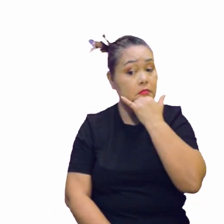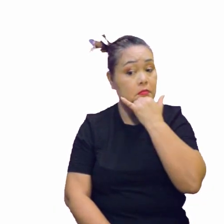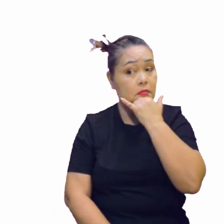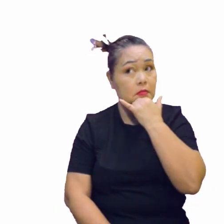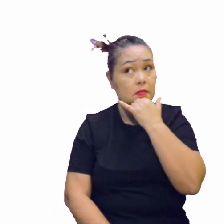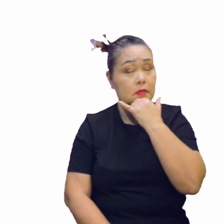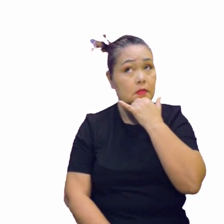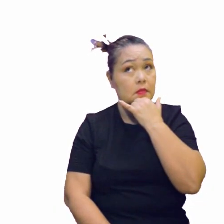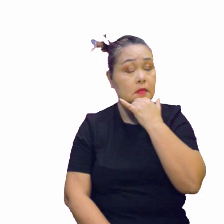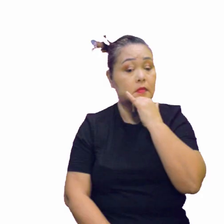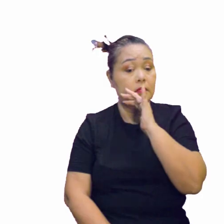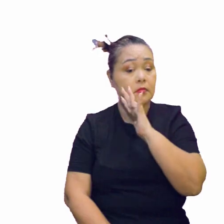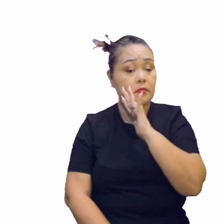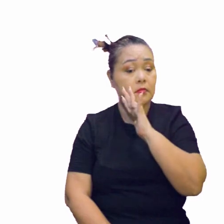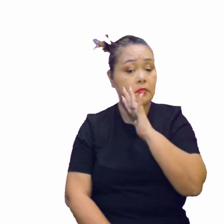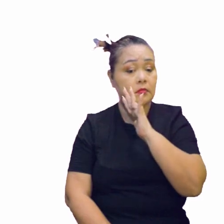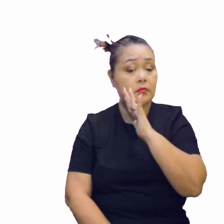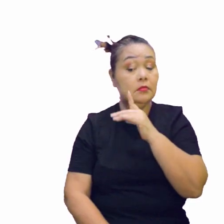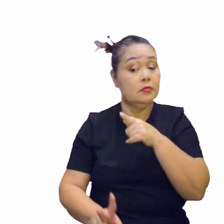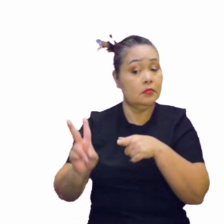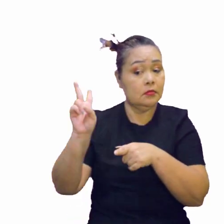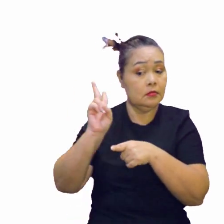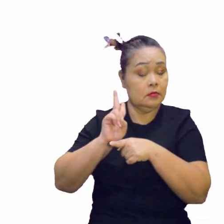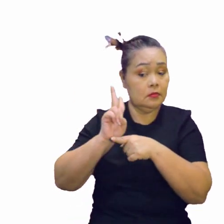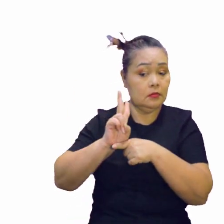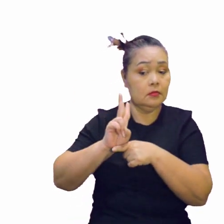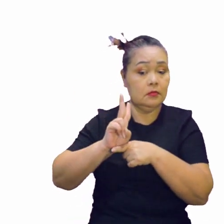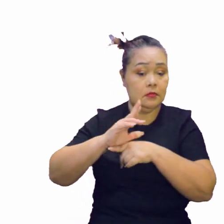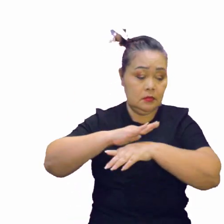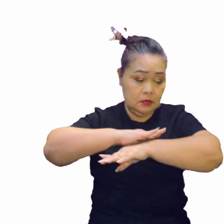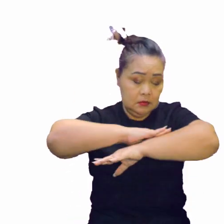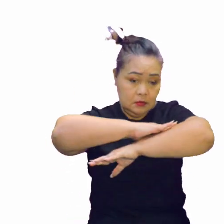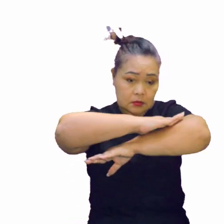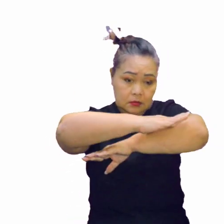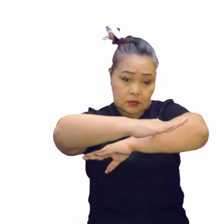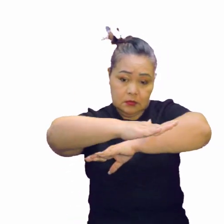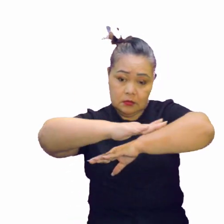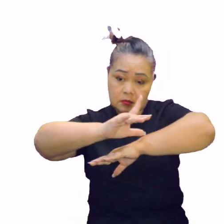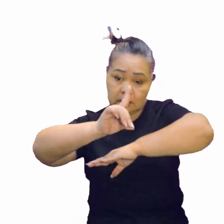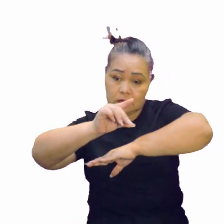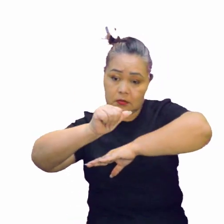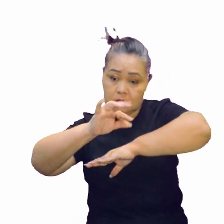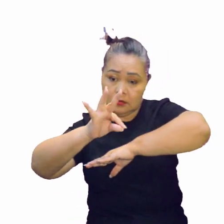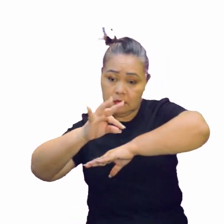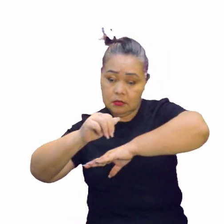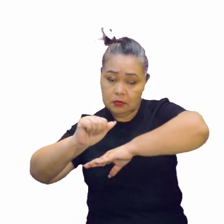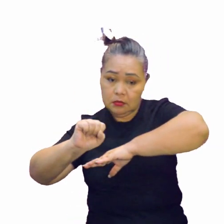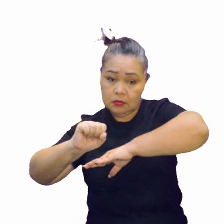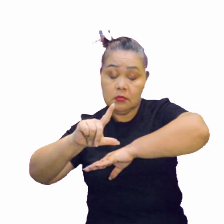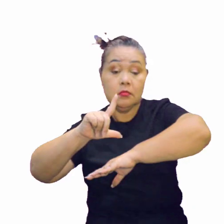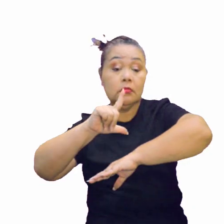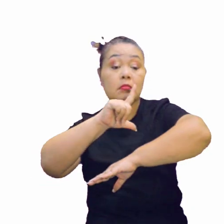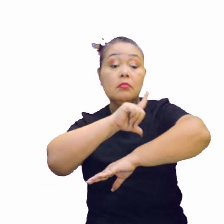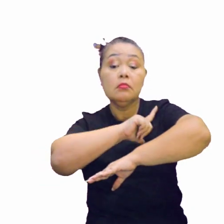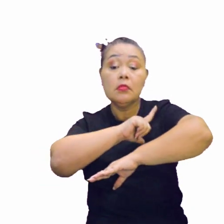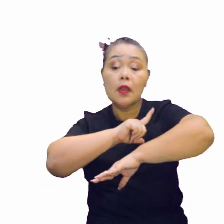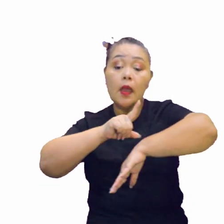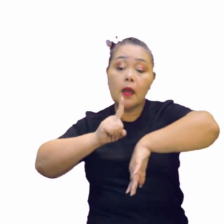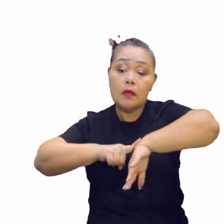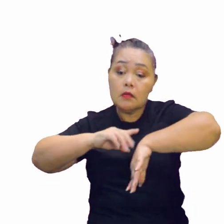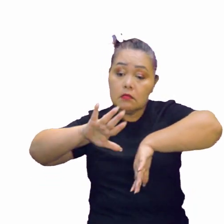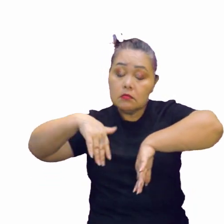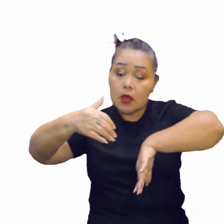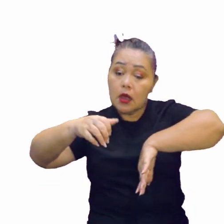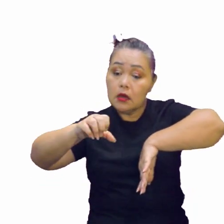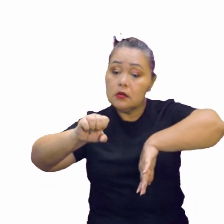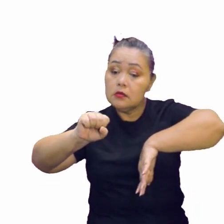A manutenção dessas datas é porque toda vez que eu tenho um prazo para safra,